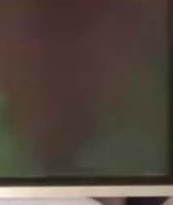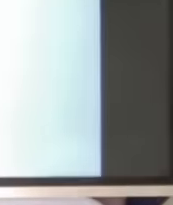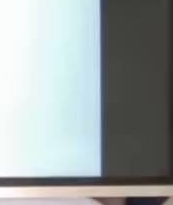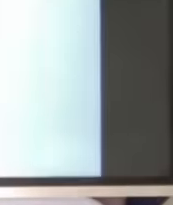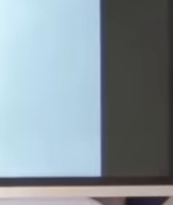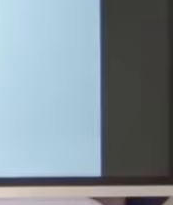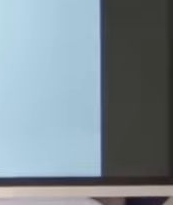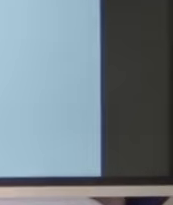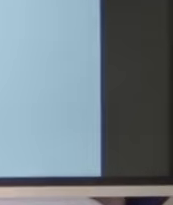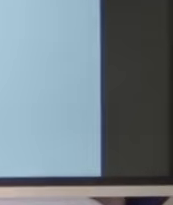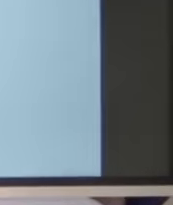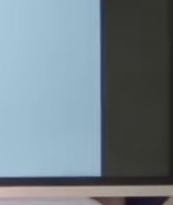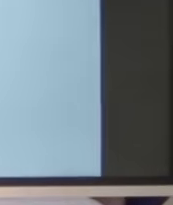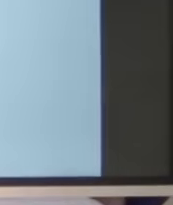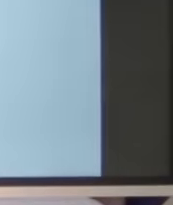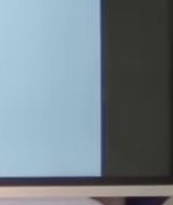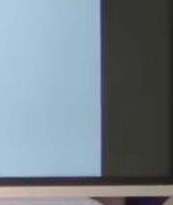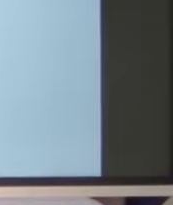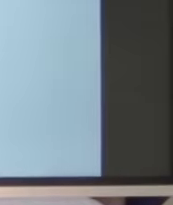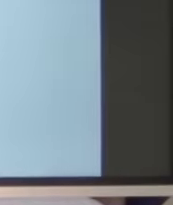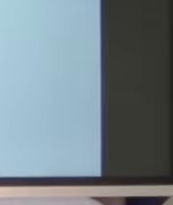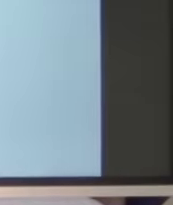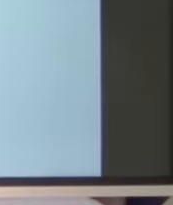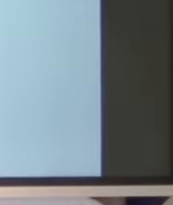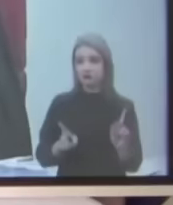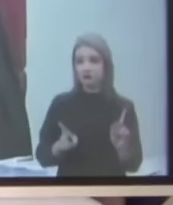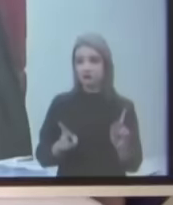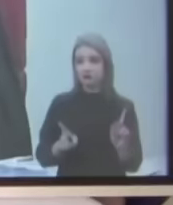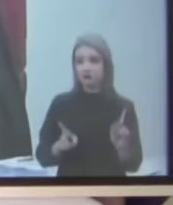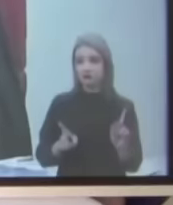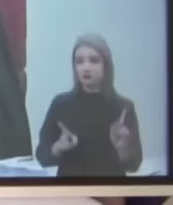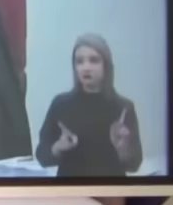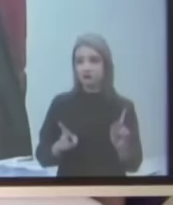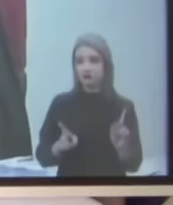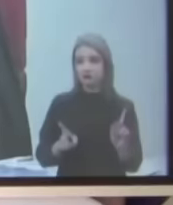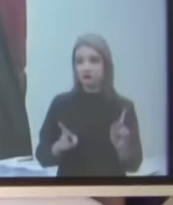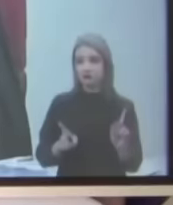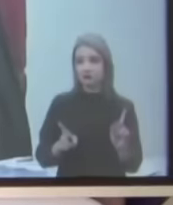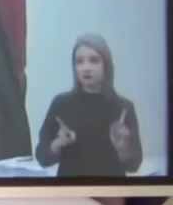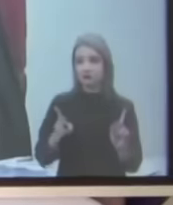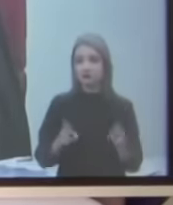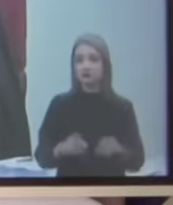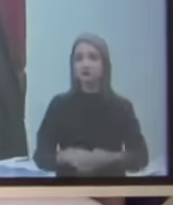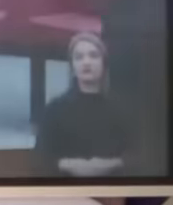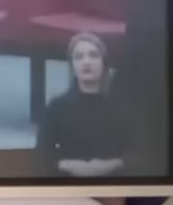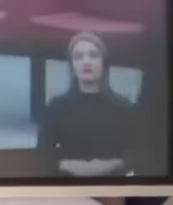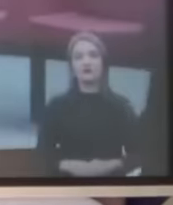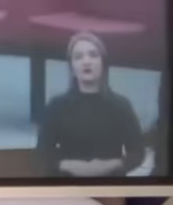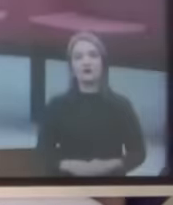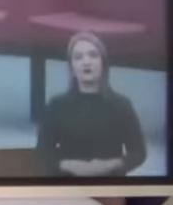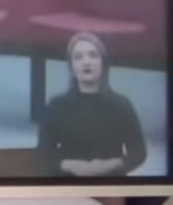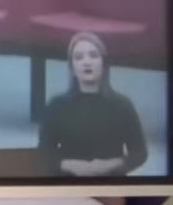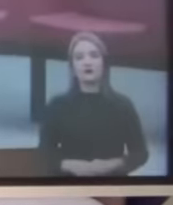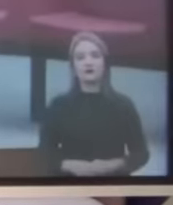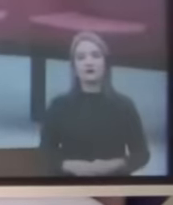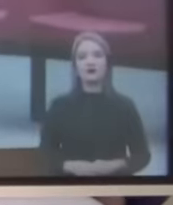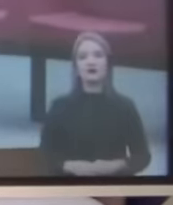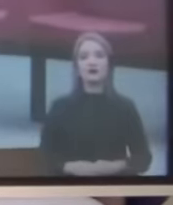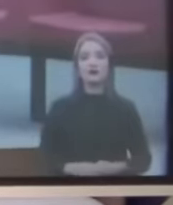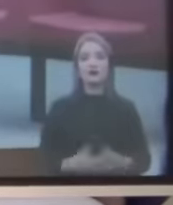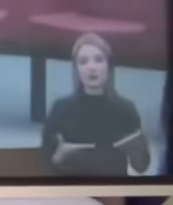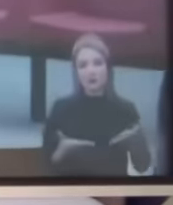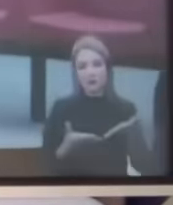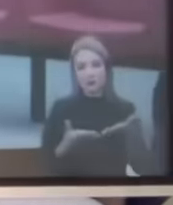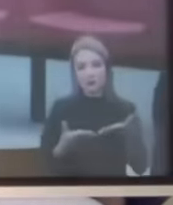vocês aqui, da onde veio isso aqui. Esse jornalista aqui, olha esse aqui, olha só esse aqui. Por favor, tomar a decisão, agradecendo